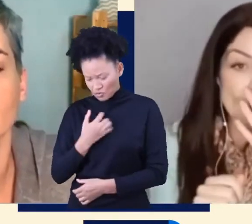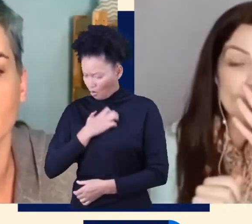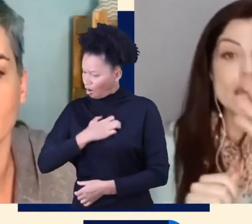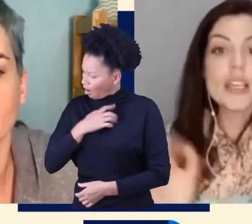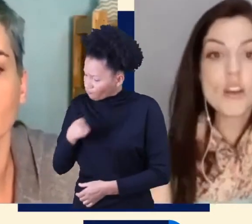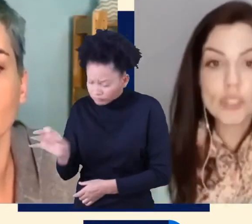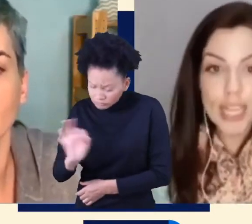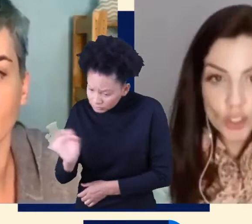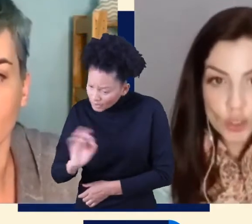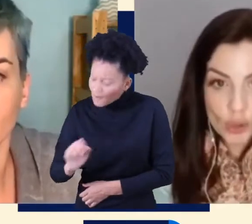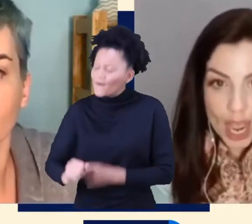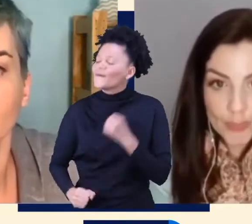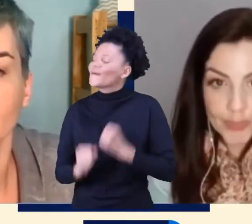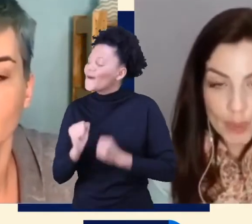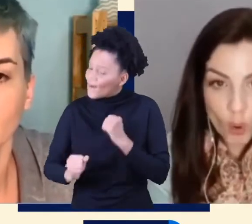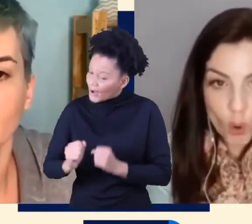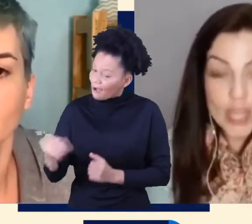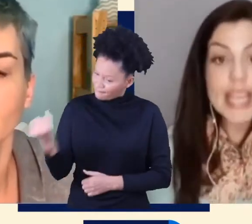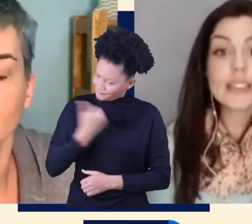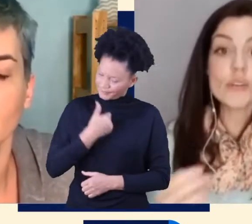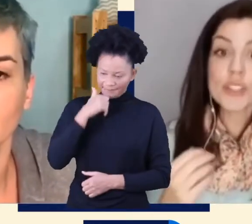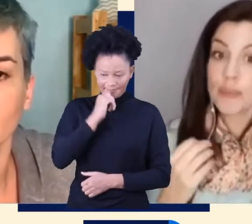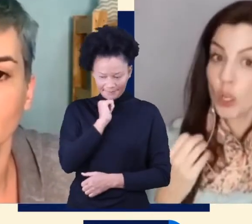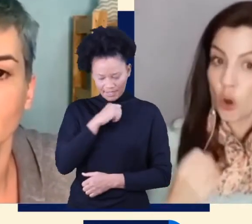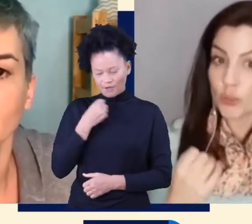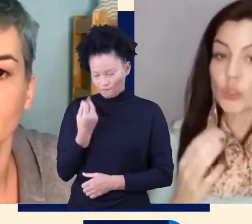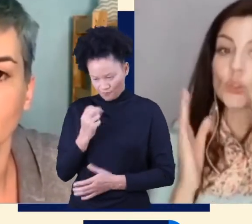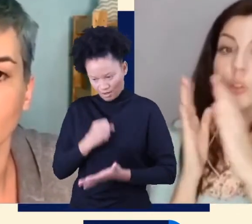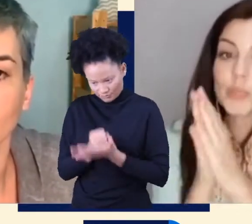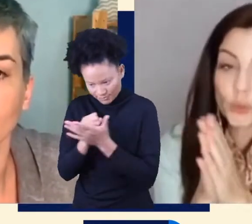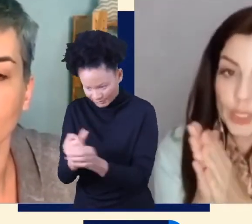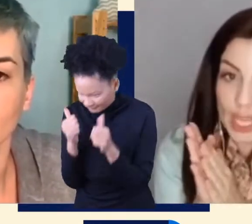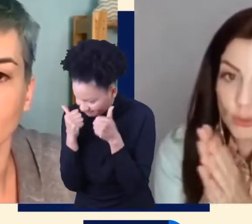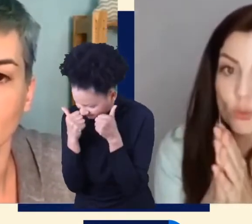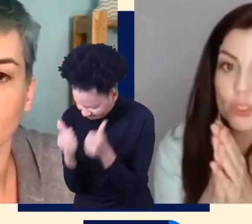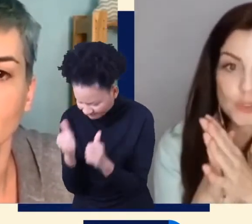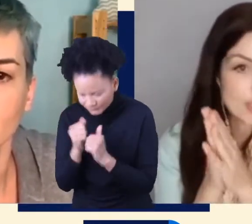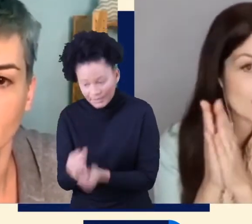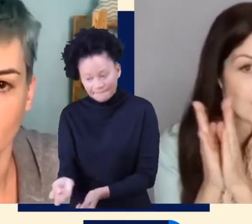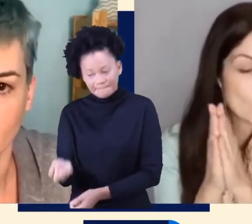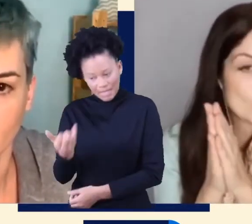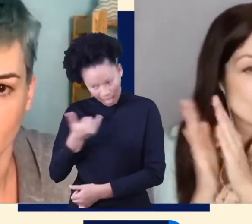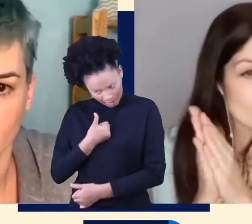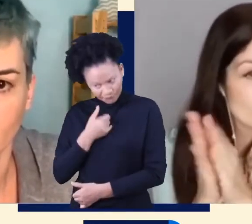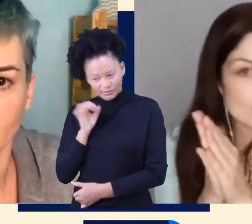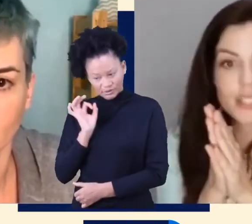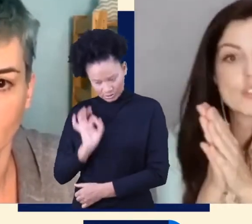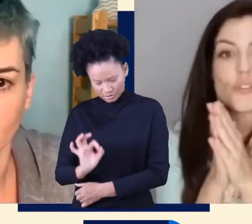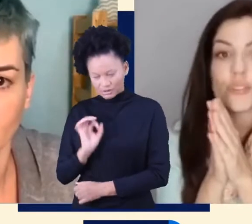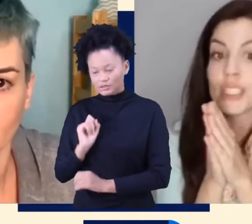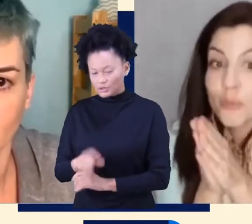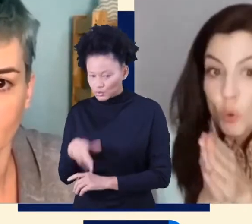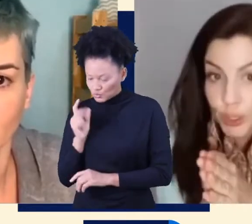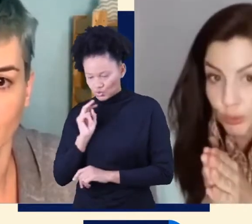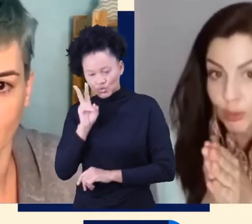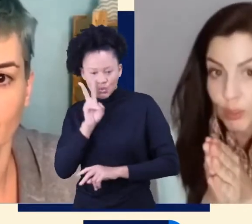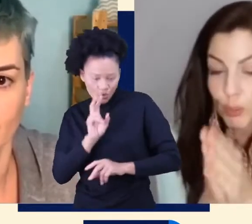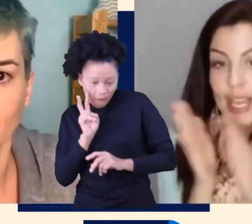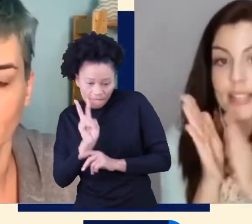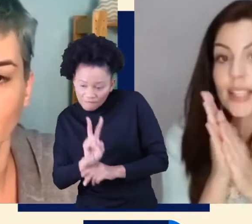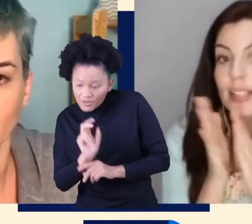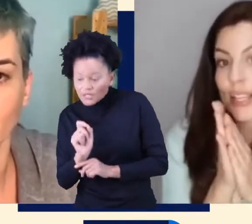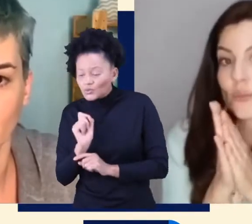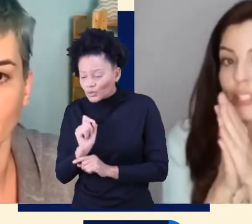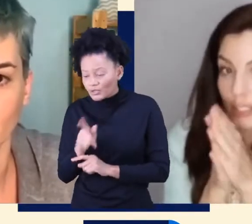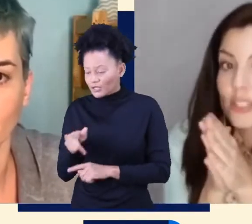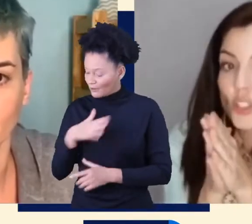a mamãe e eu vou lá te ajudar, tá bom? Então você me conta, eu tô tomando cuidado com o que você tá assistindo, eu quero que você se divirta muito, porque